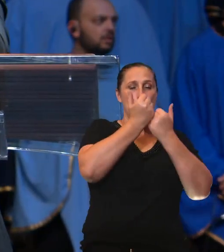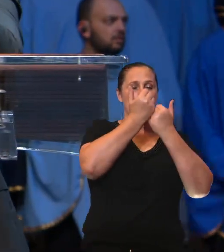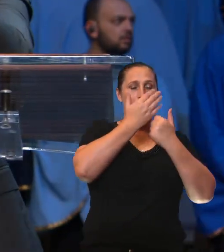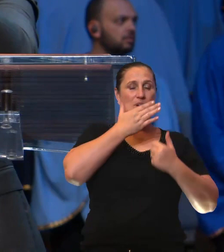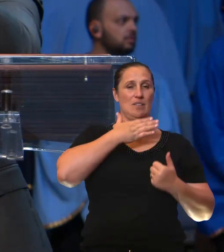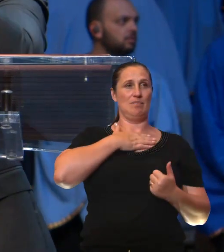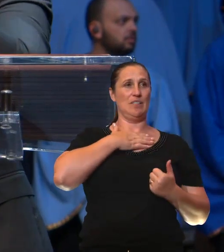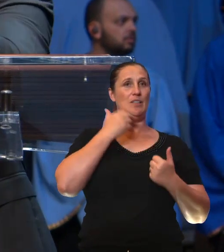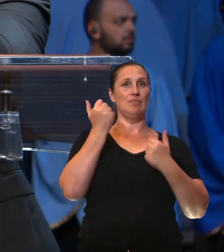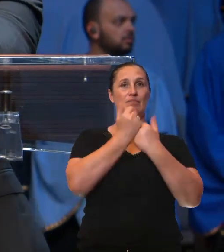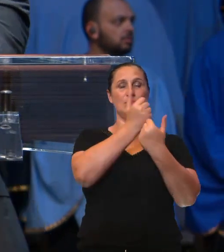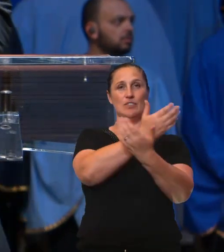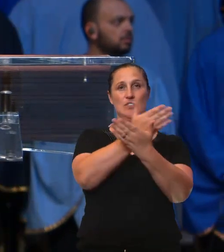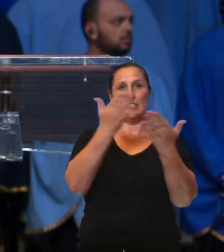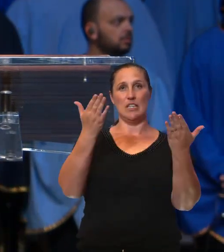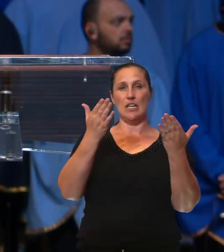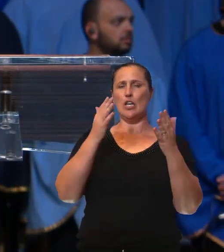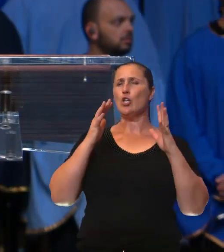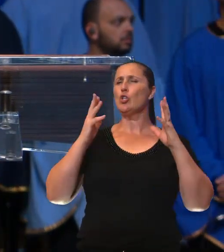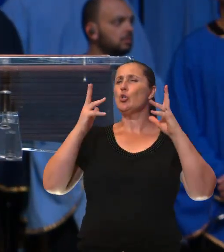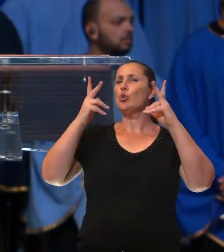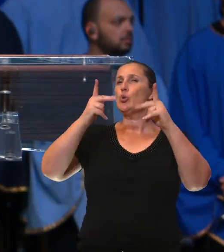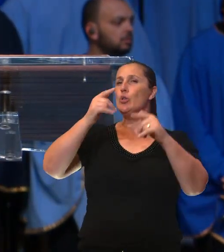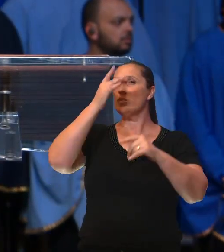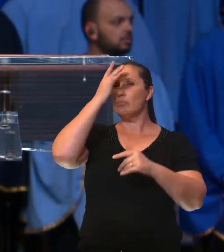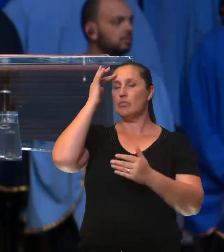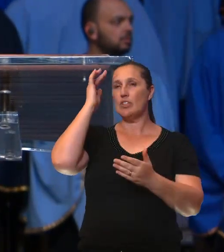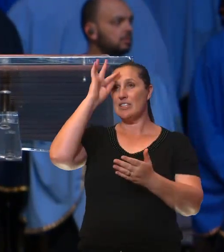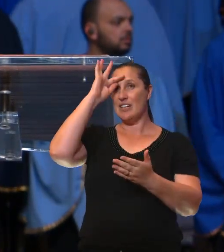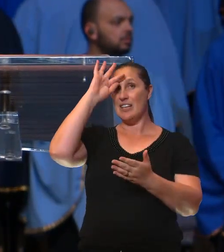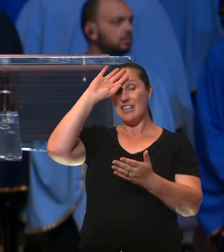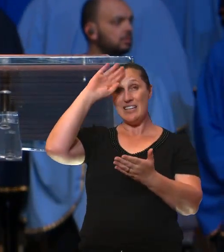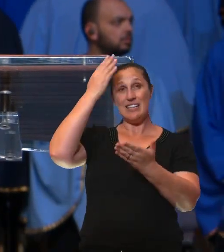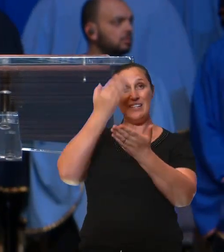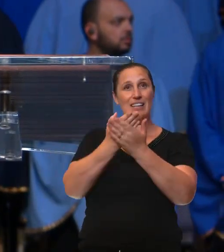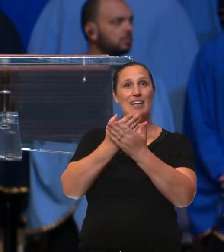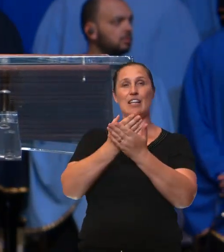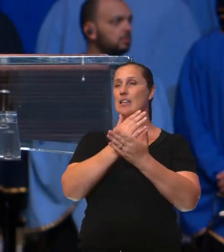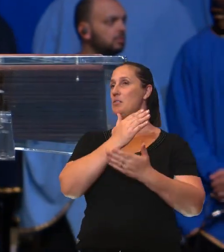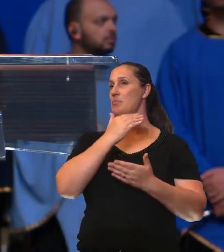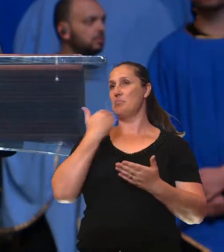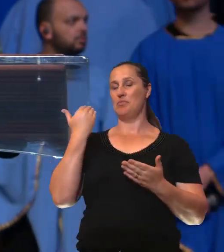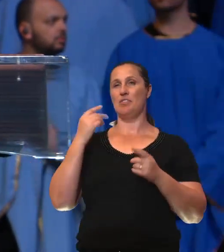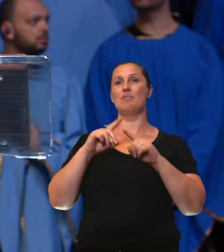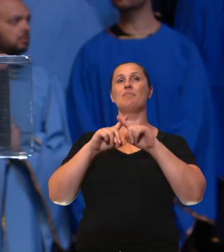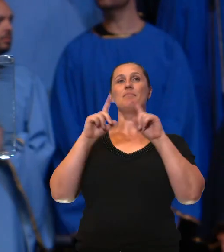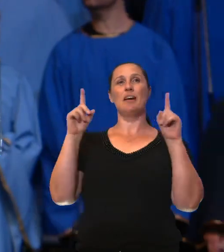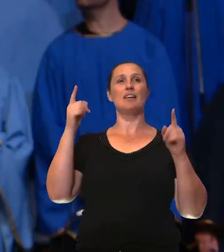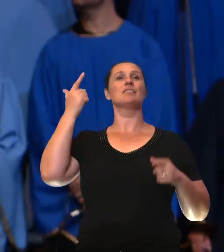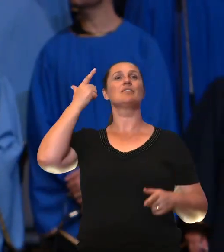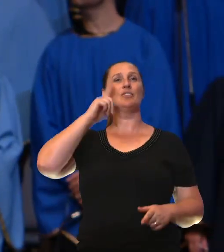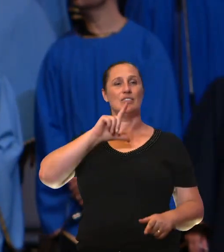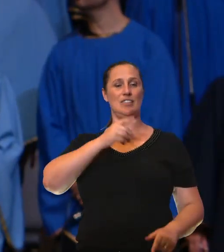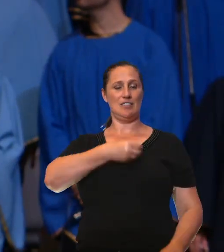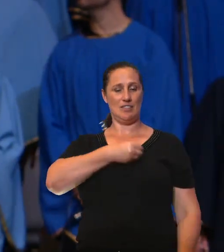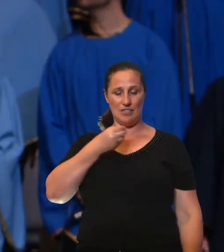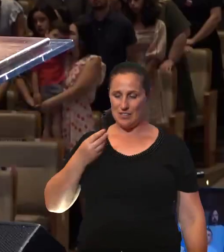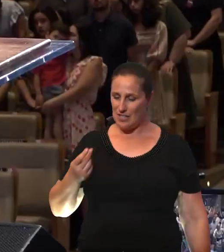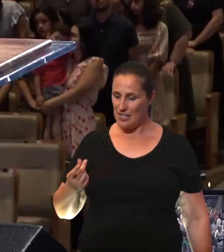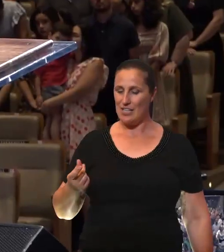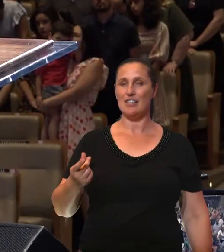que todo aquele que nele crê, não pereça, mas tenha a